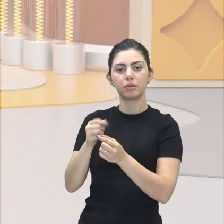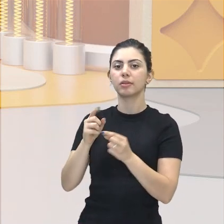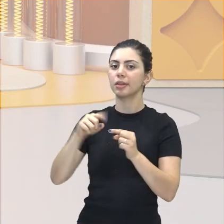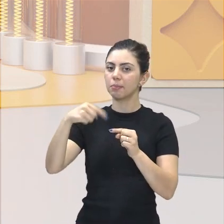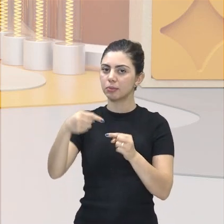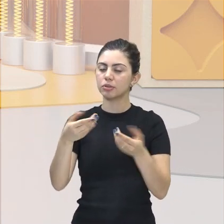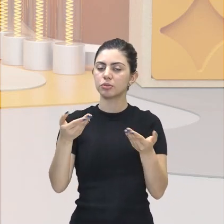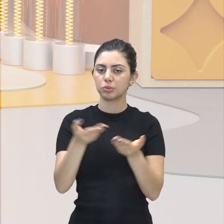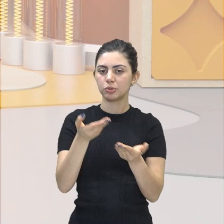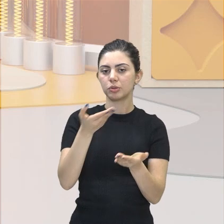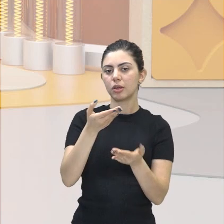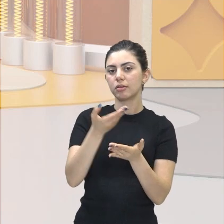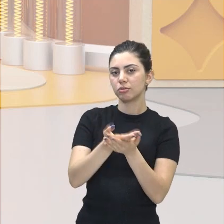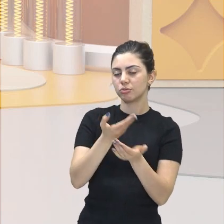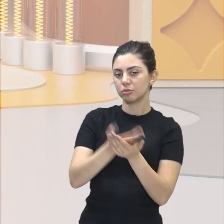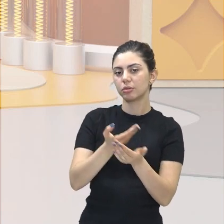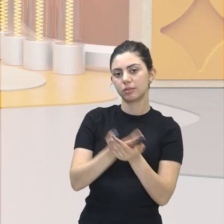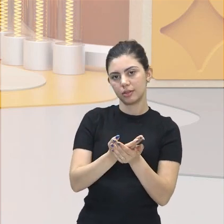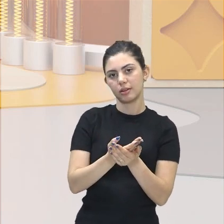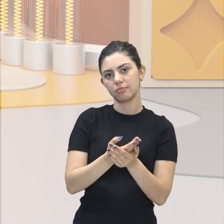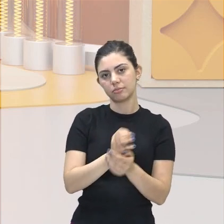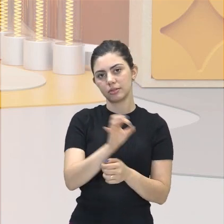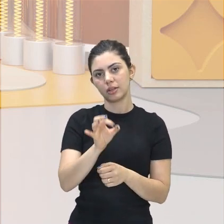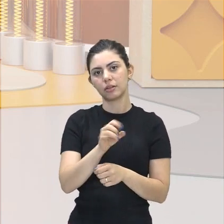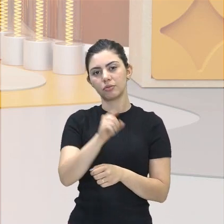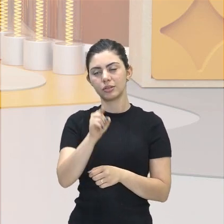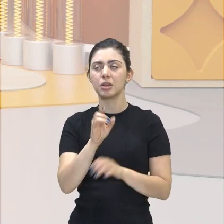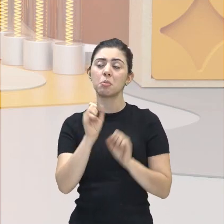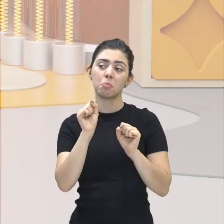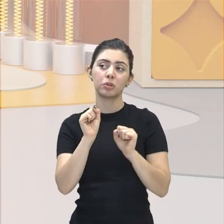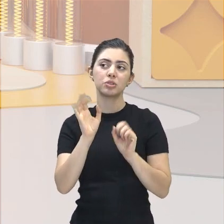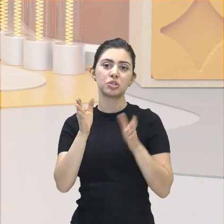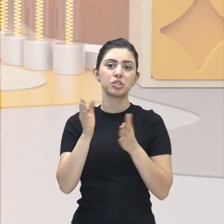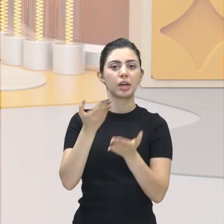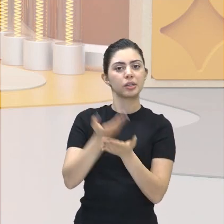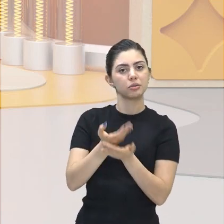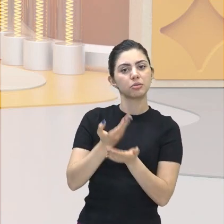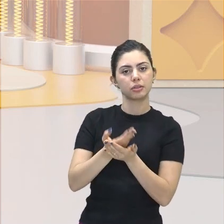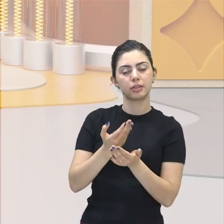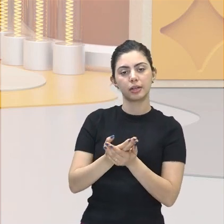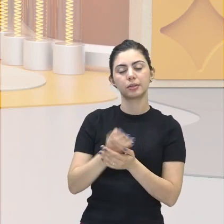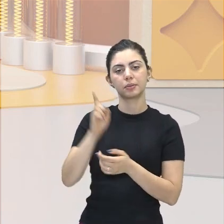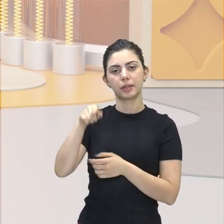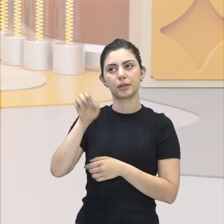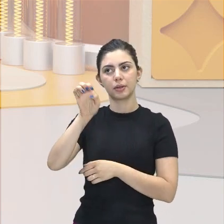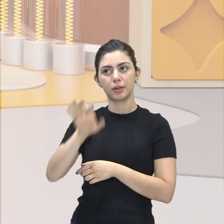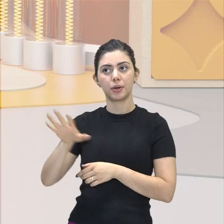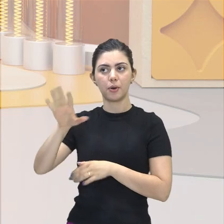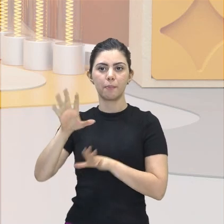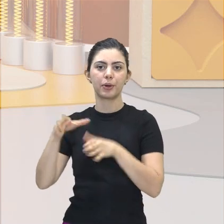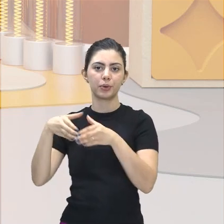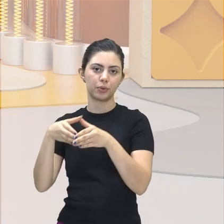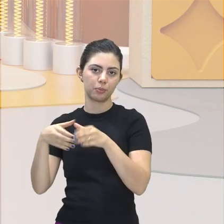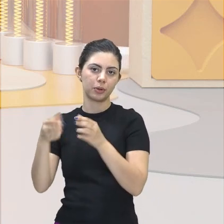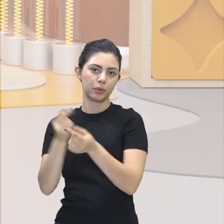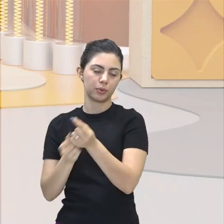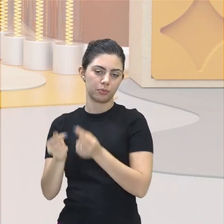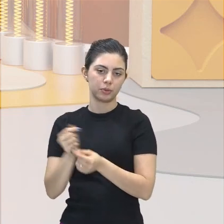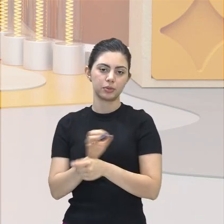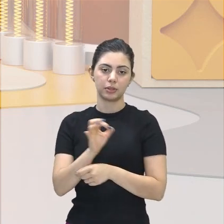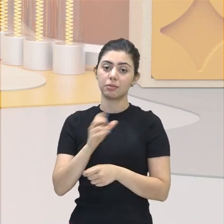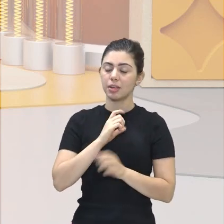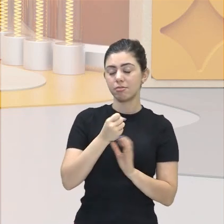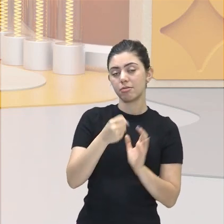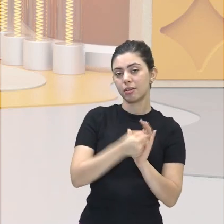ele ali, vocês ainda vão estudar sobre ele, ou já devem ter ouvido falar sobre a União Europeia. Tem algumas características aqui também, né, são muito